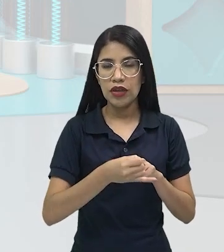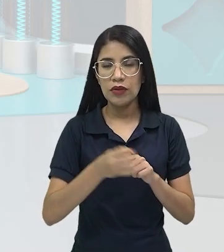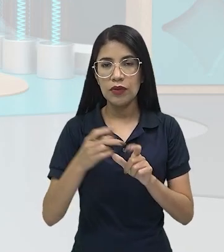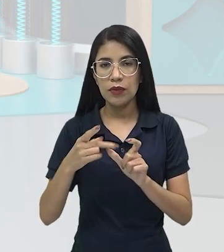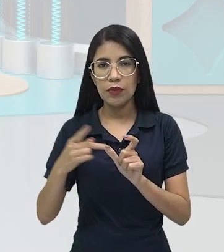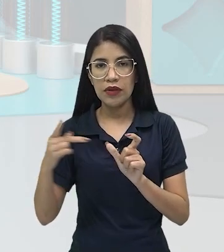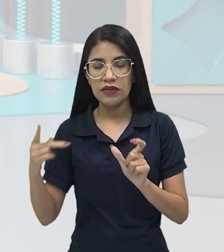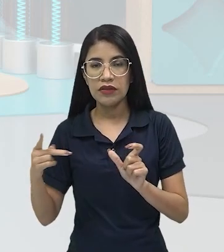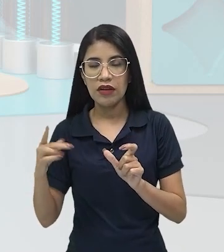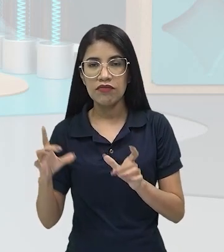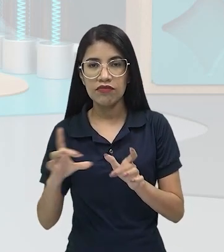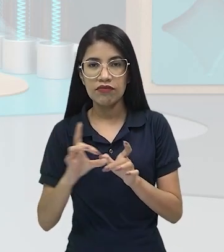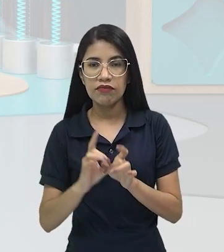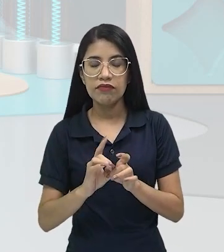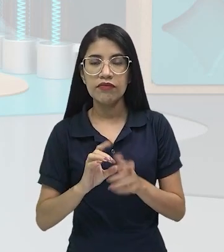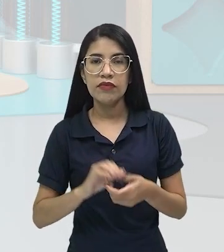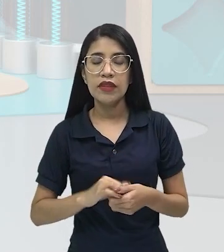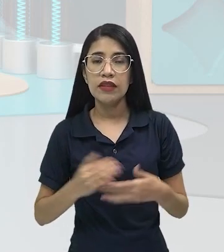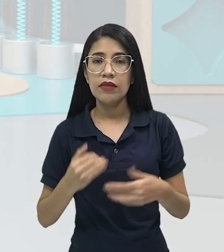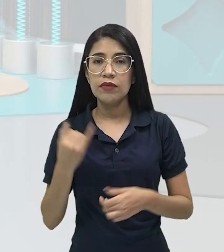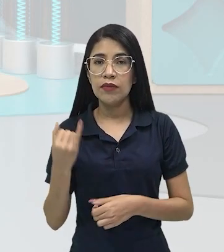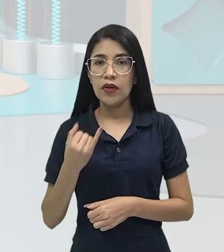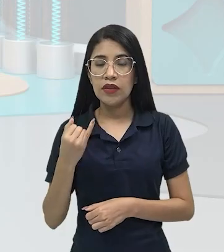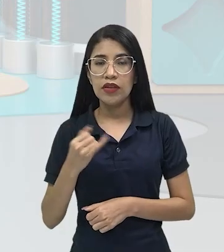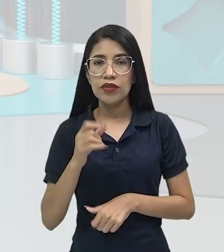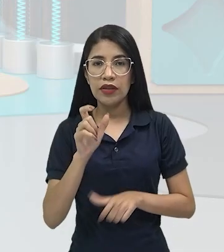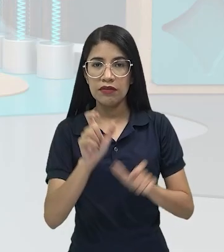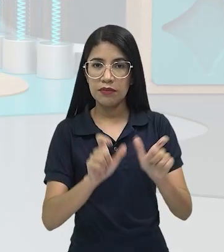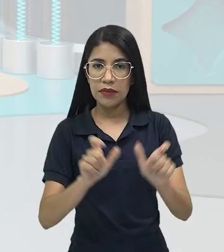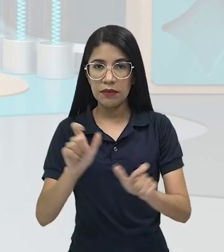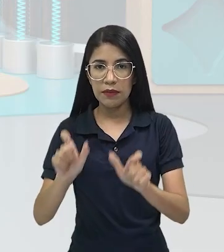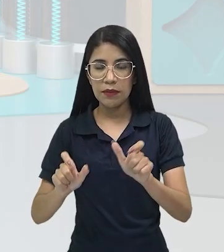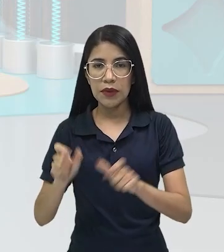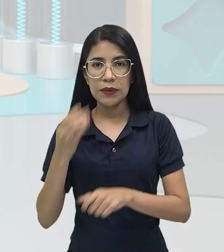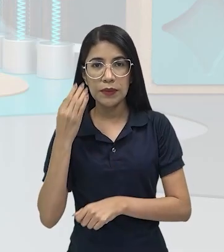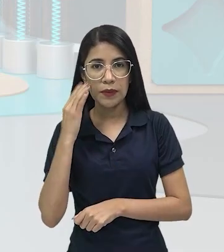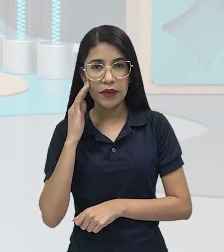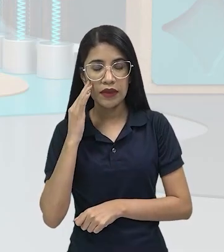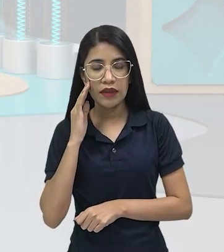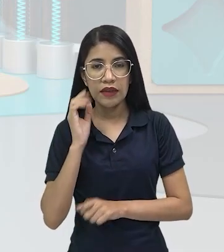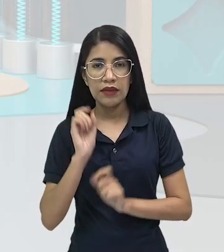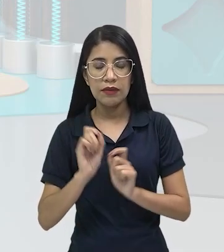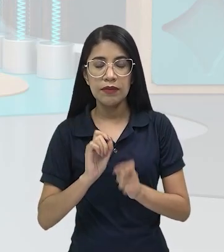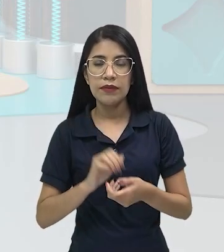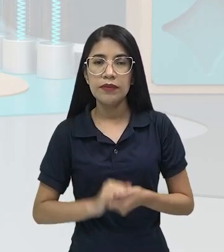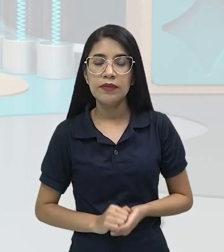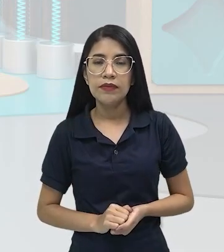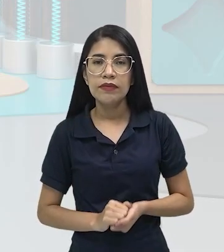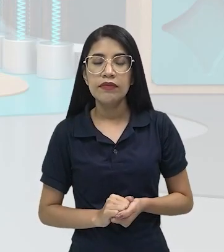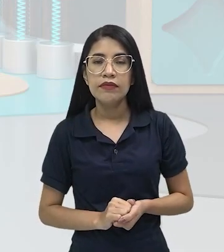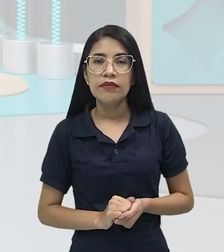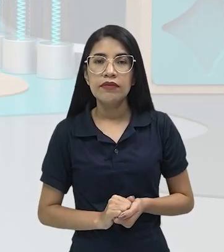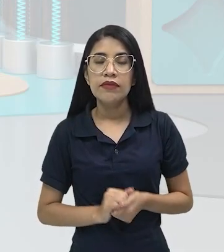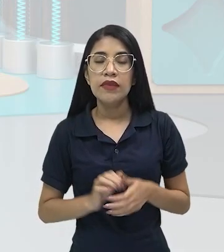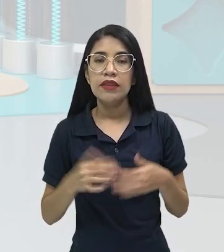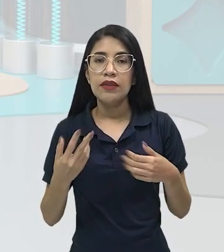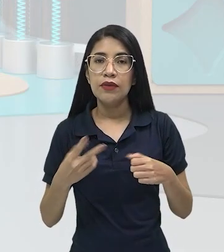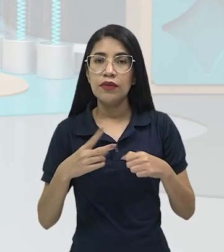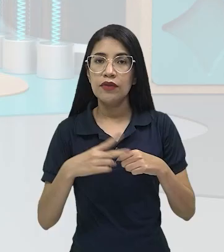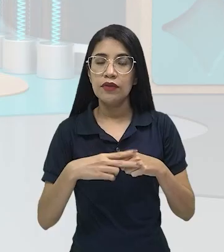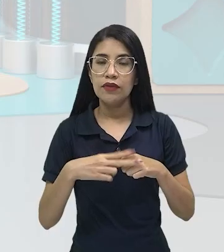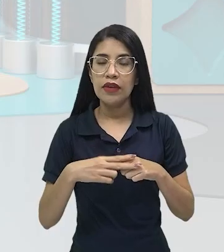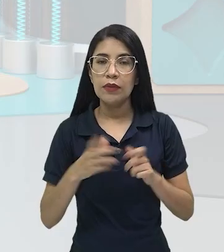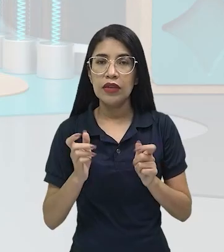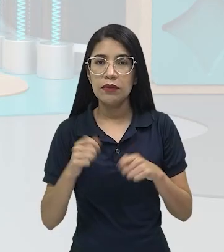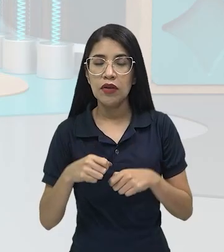predicativo, né? Então é crucial que cada indivíduo compreenda, e o verbo ele vai ter esse poder temporal.